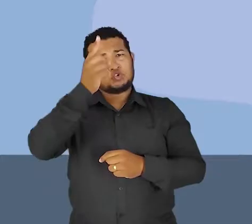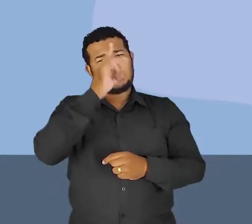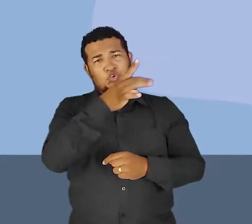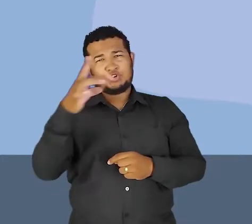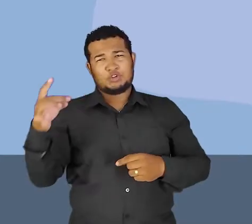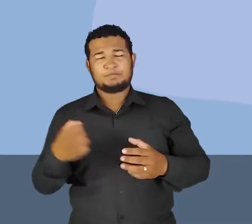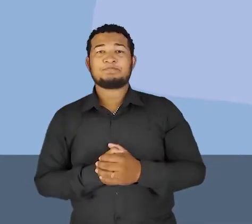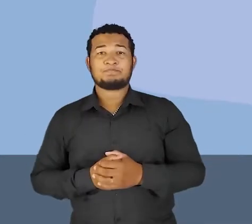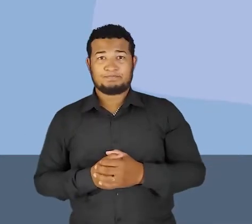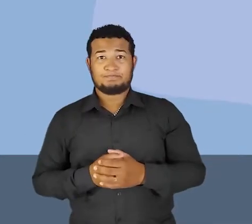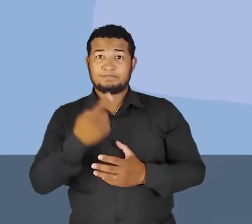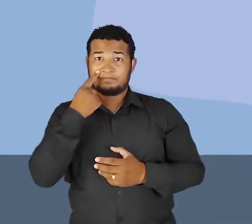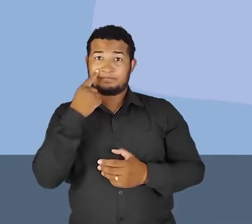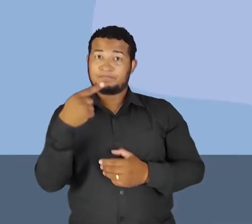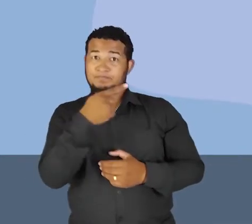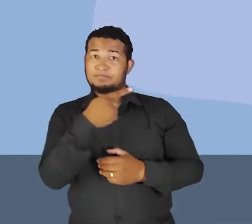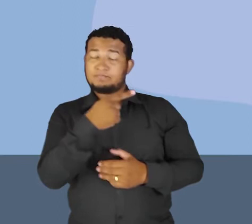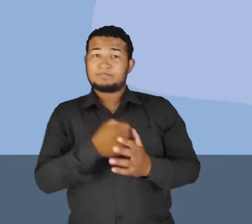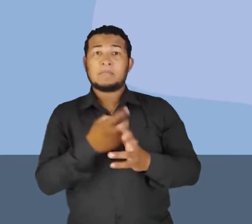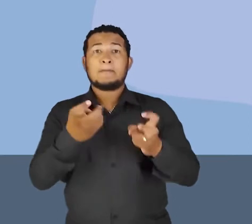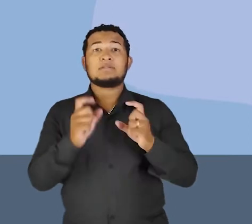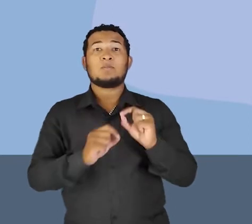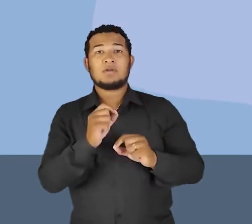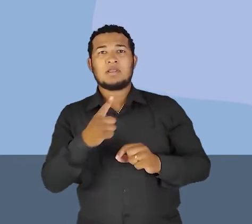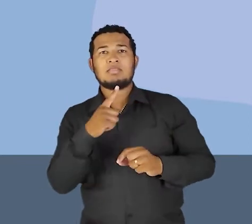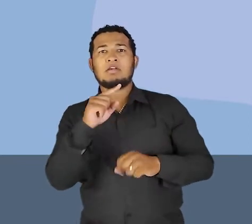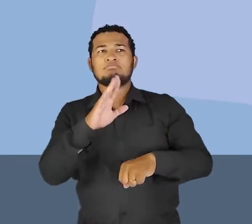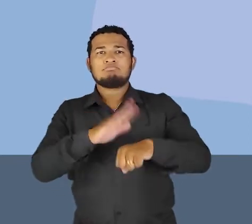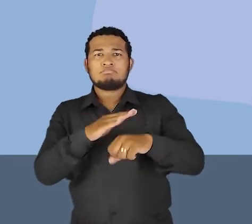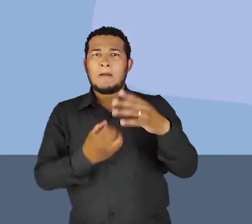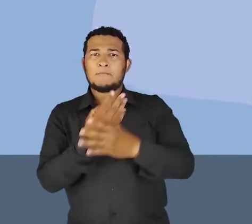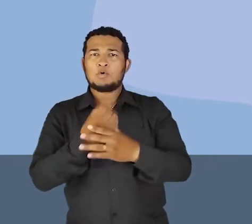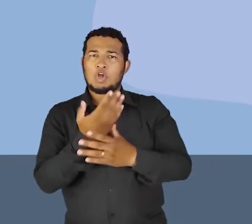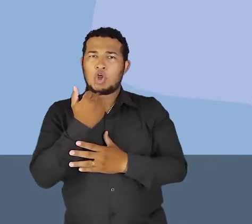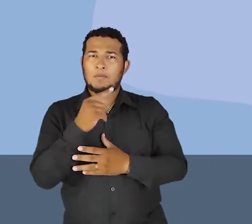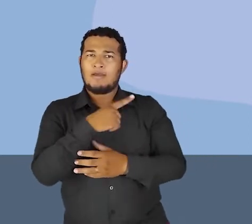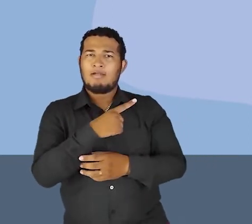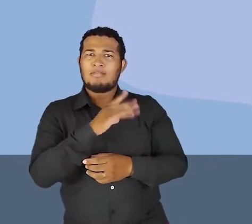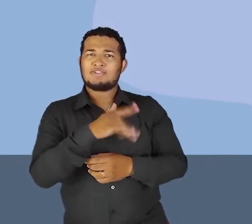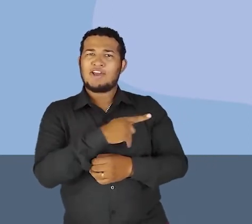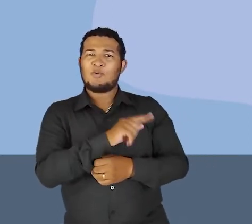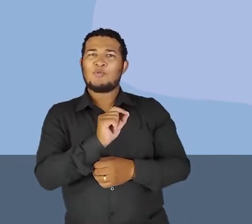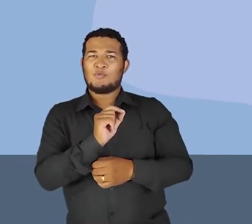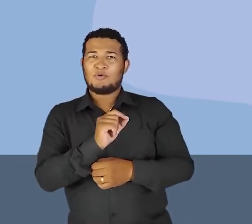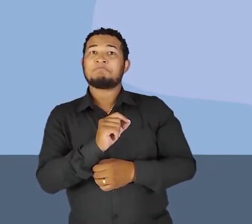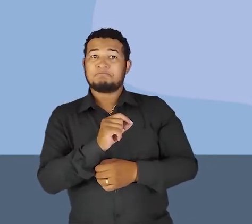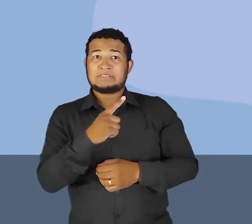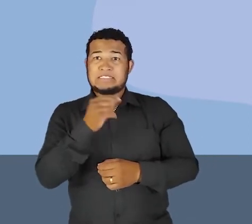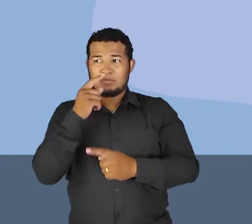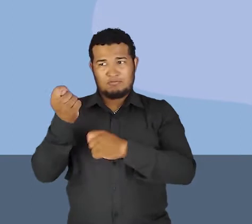slide. Observe, então, que nessa produção, né, de alimento, olha lá na produção